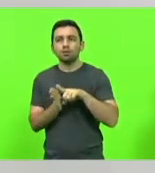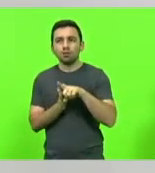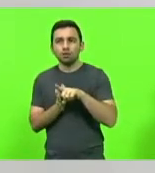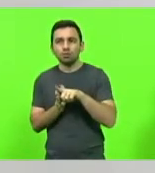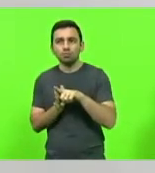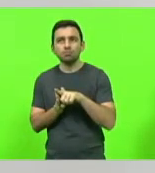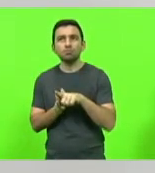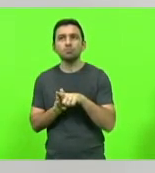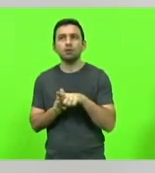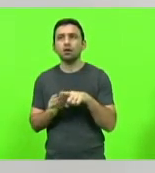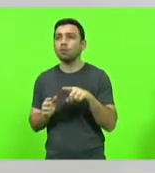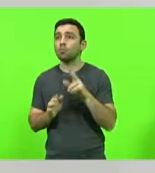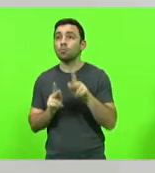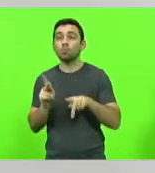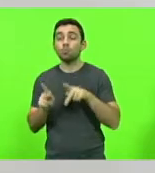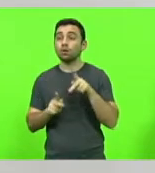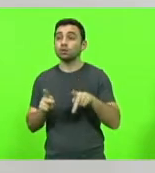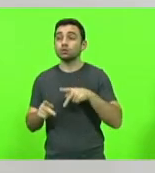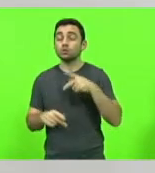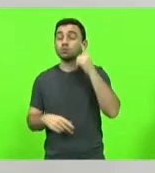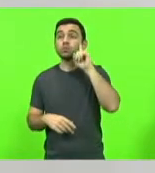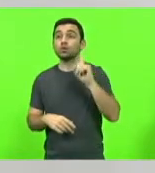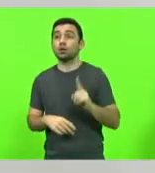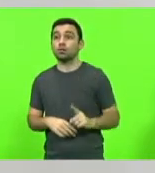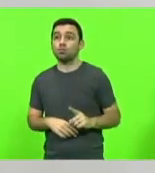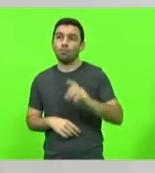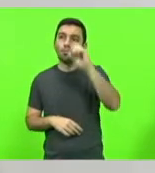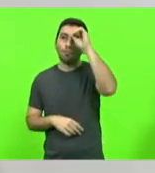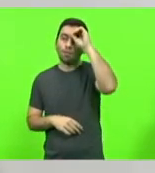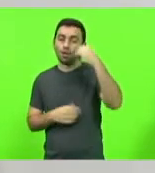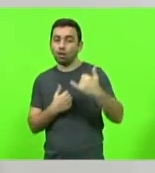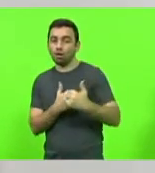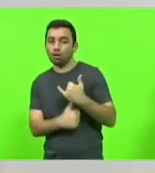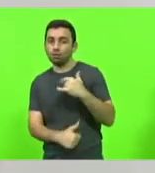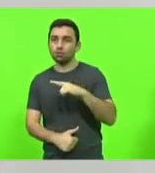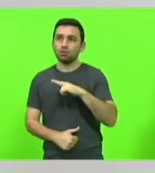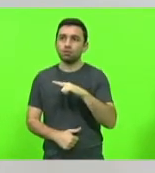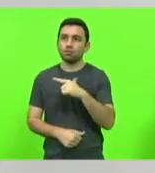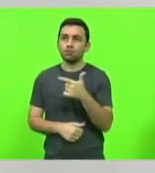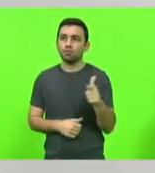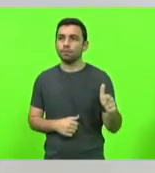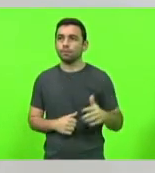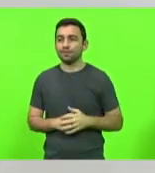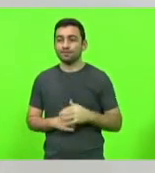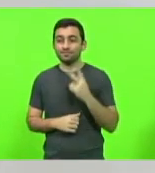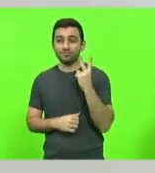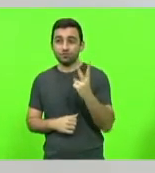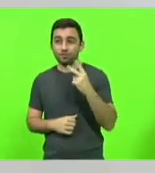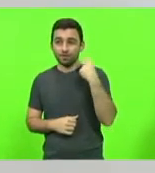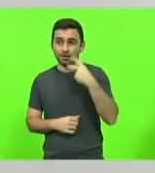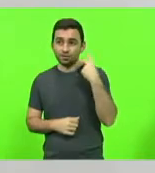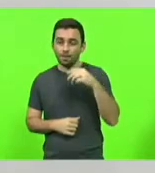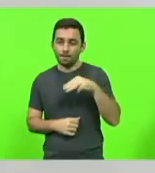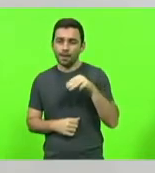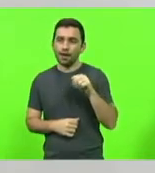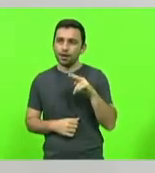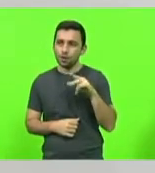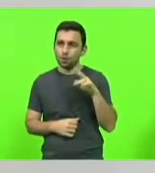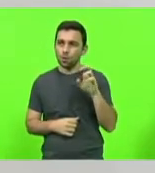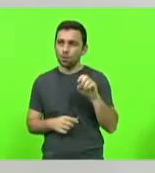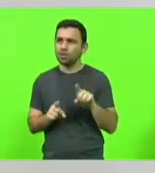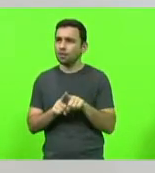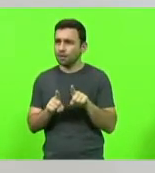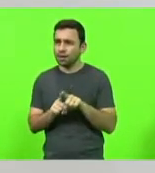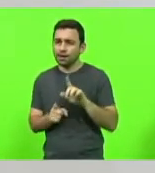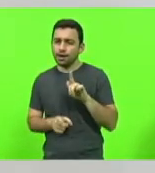a população sem essa possibilidade de saber se está sendo enganado ou não. E aí os dois vereadores, tanto o Maicon Costa como o Gabrielzinho, cobraram o